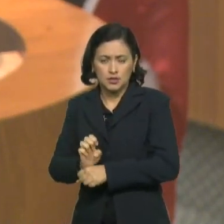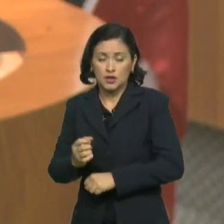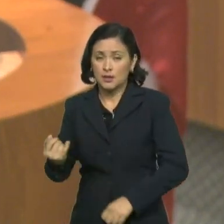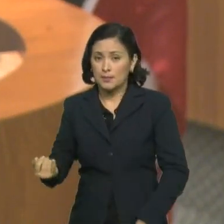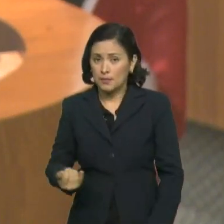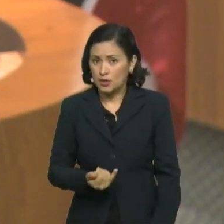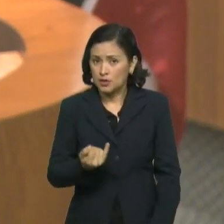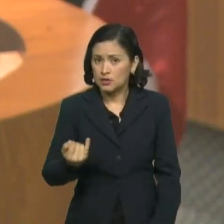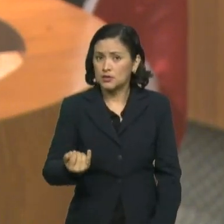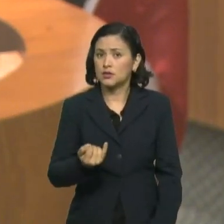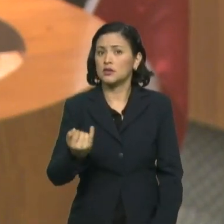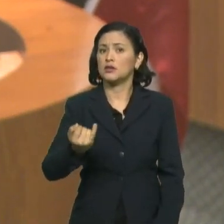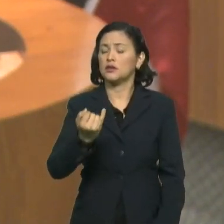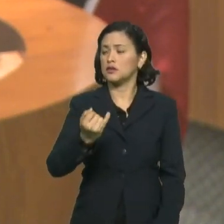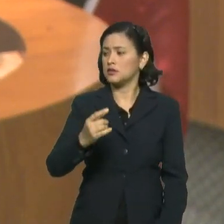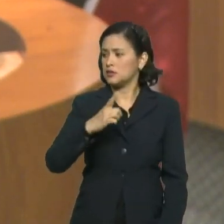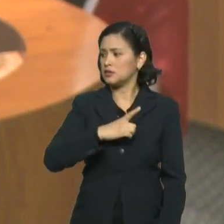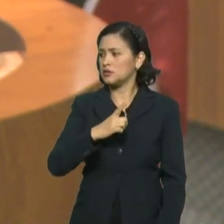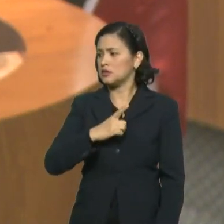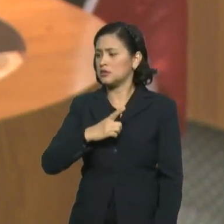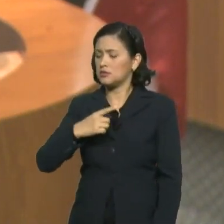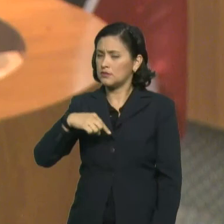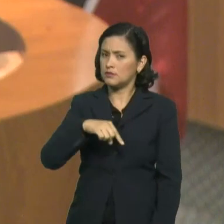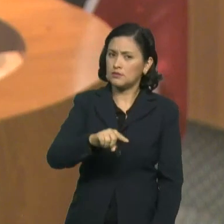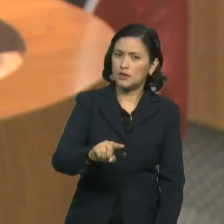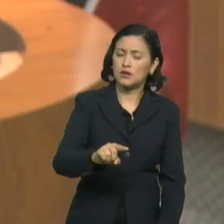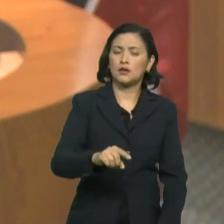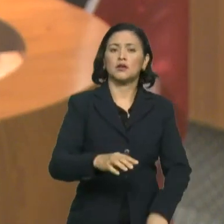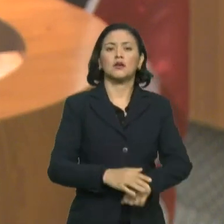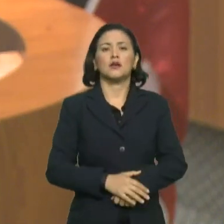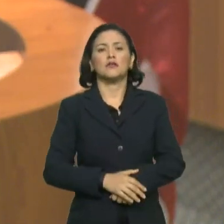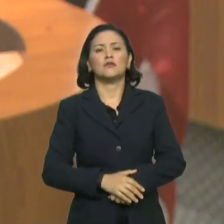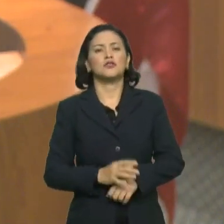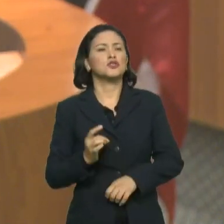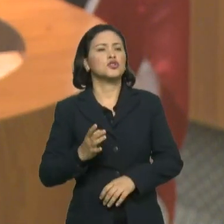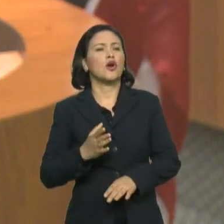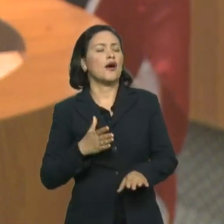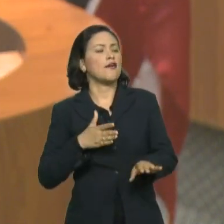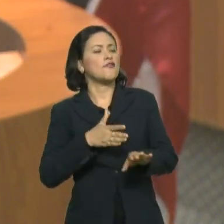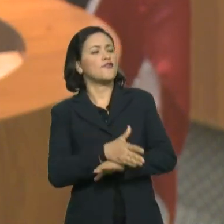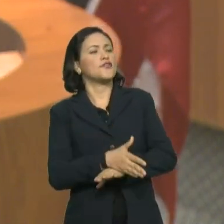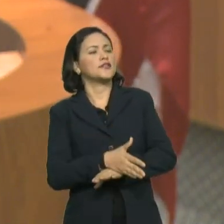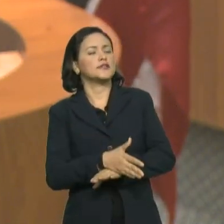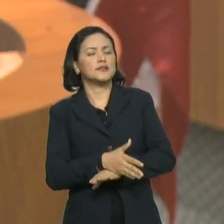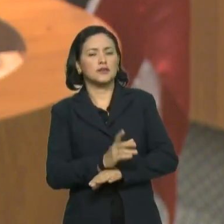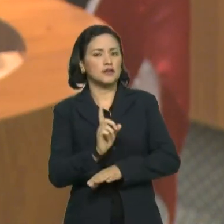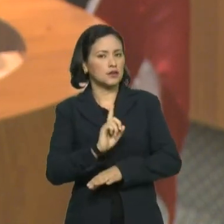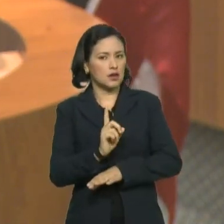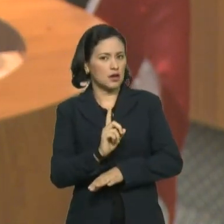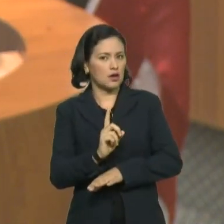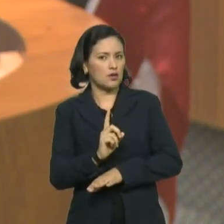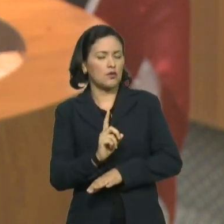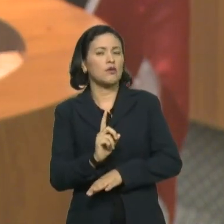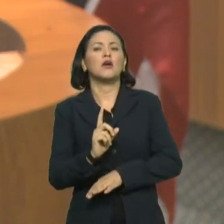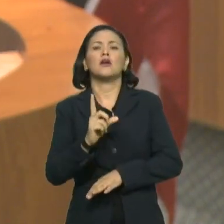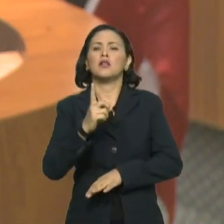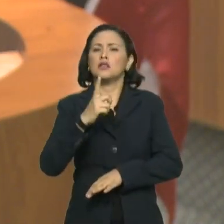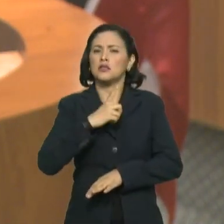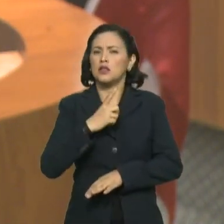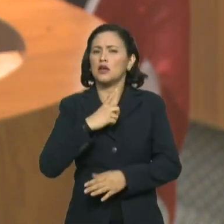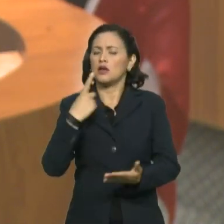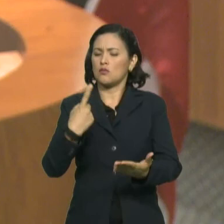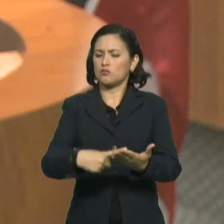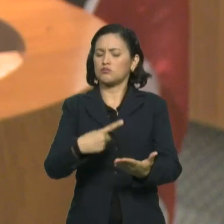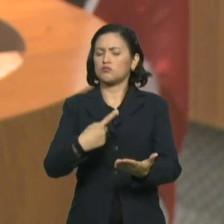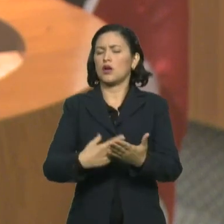a nossa ida, ela não está restrita apenas a visitas. Ela tem também o comprometimento de poder